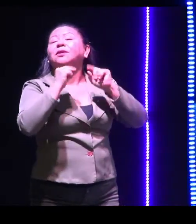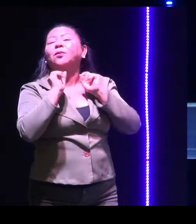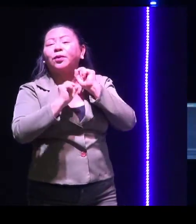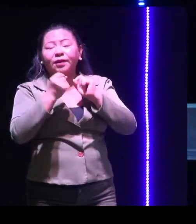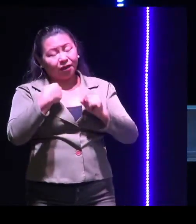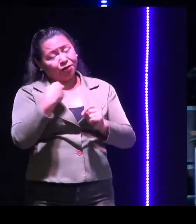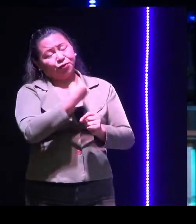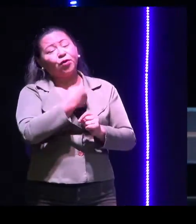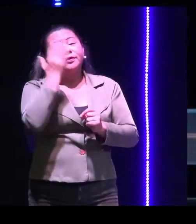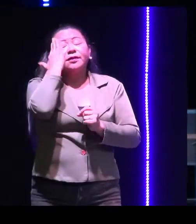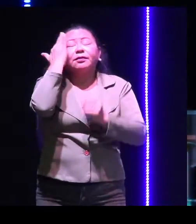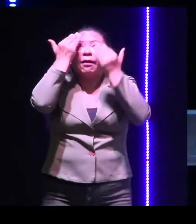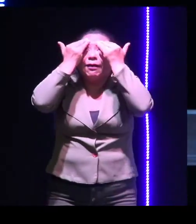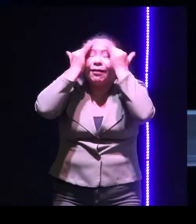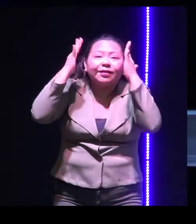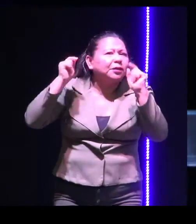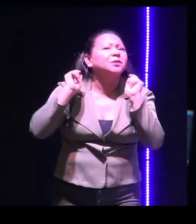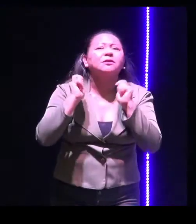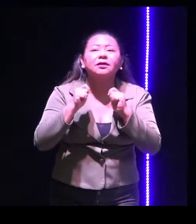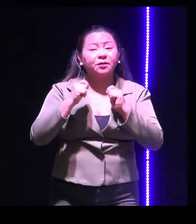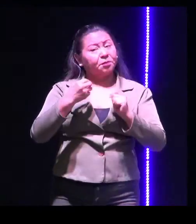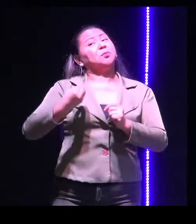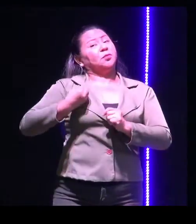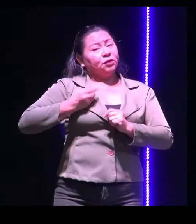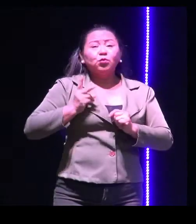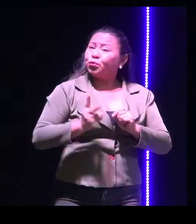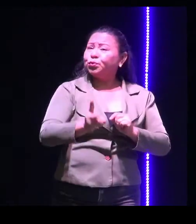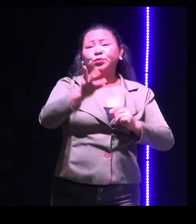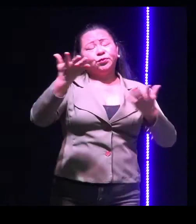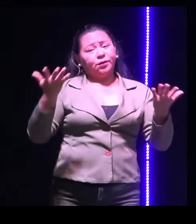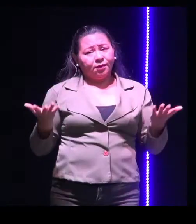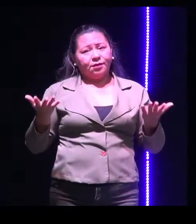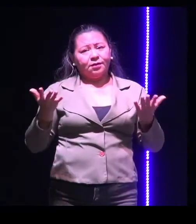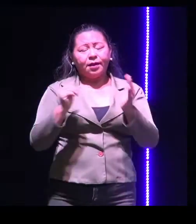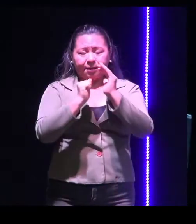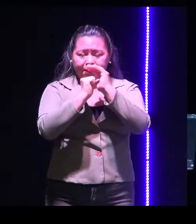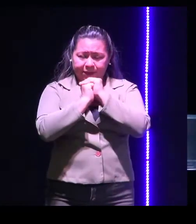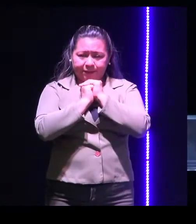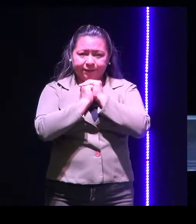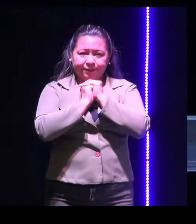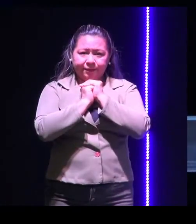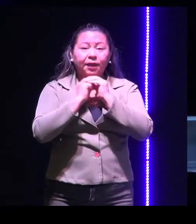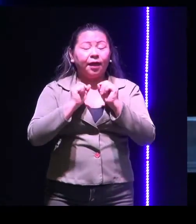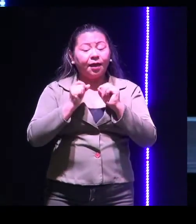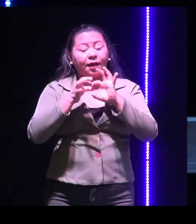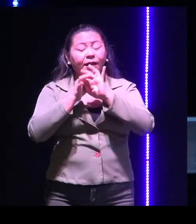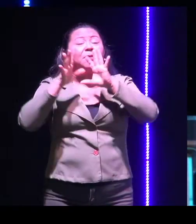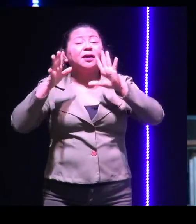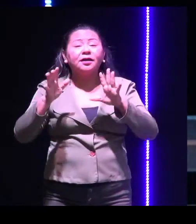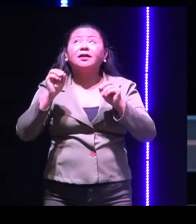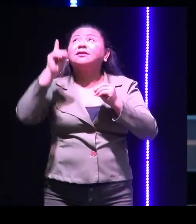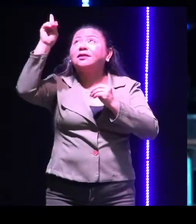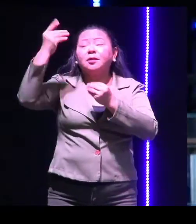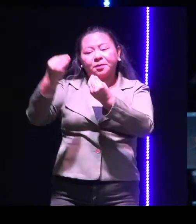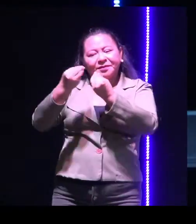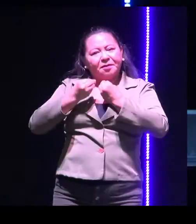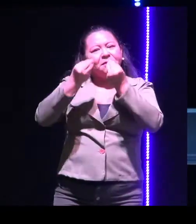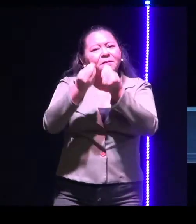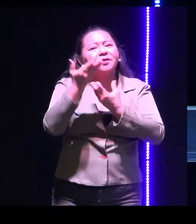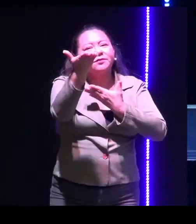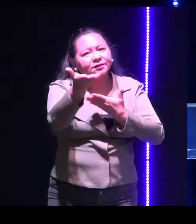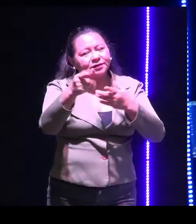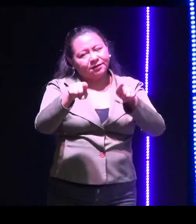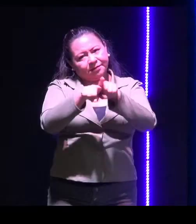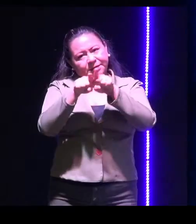Ele quer que nós entendamos e que nós vivamos. Amém? É essa liberdade que Ele tem para mim e para